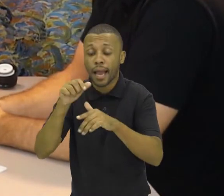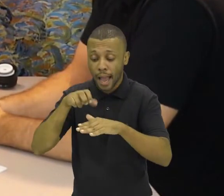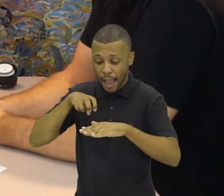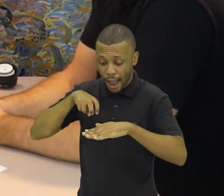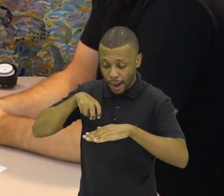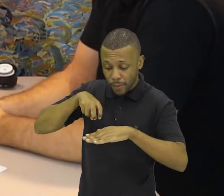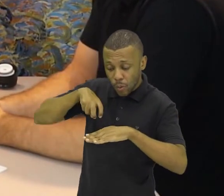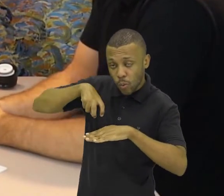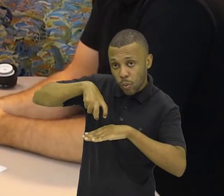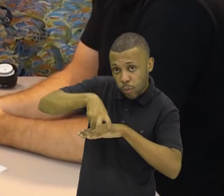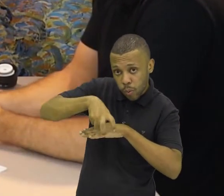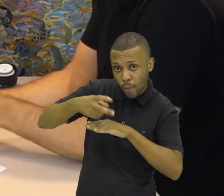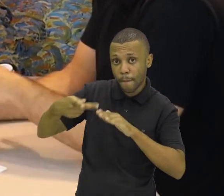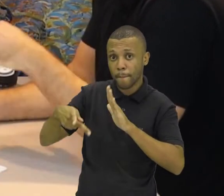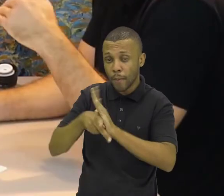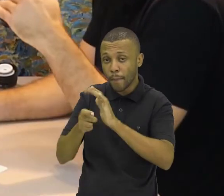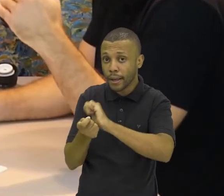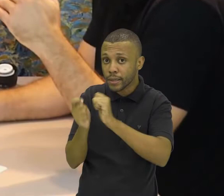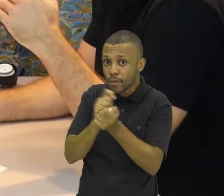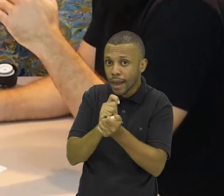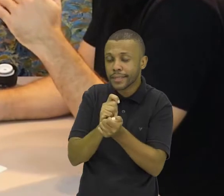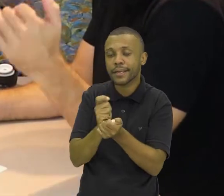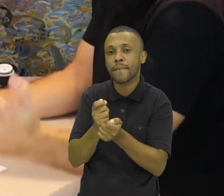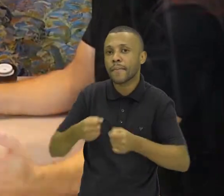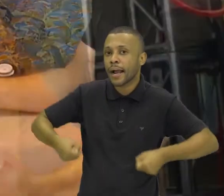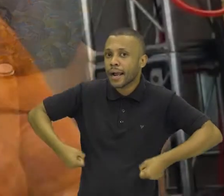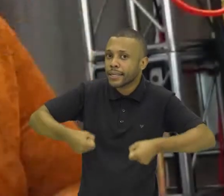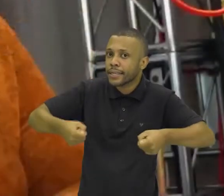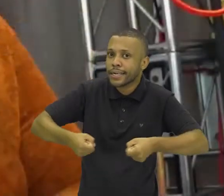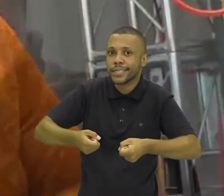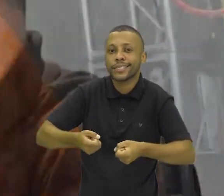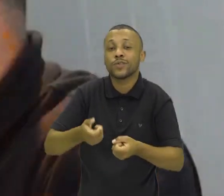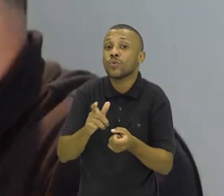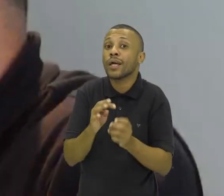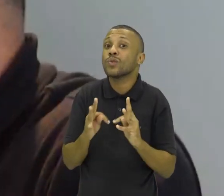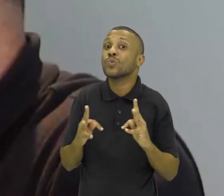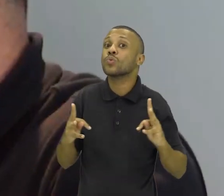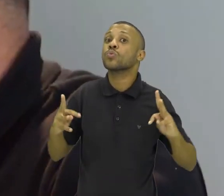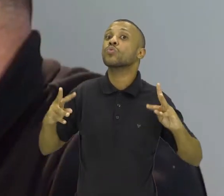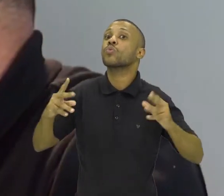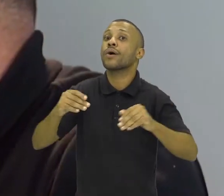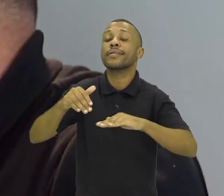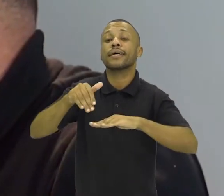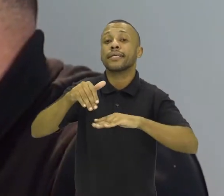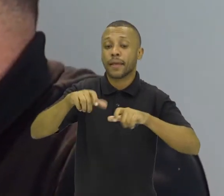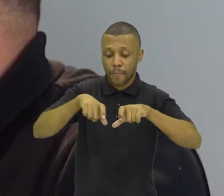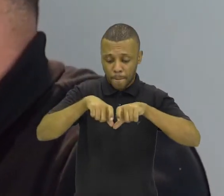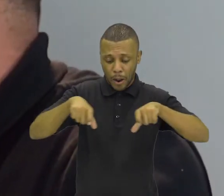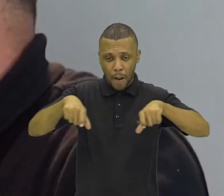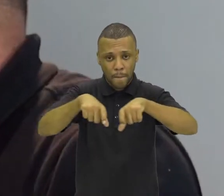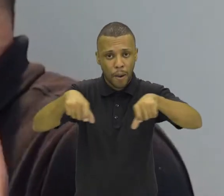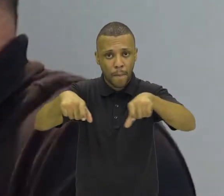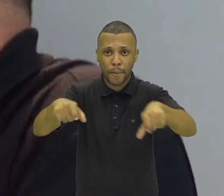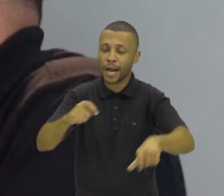não tem em todo lugar, não. Tá? Então, se você tem a rampa nas pistas, né, mais extremas, no meio não tem. Mas no meio não tem. Aí